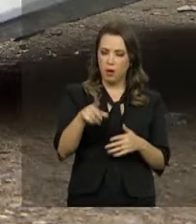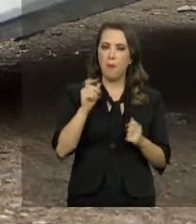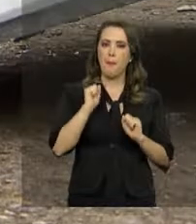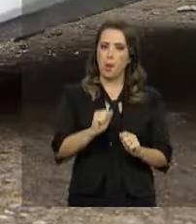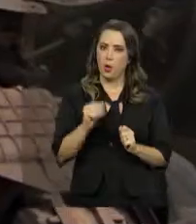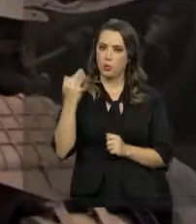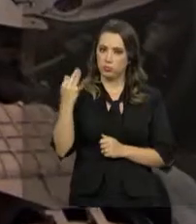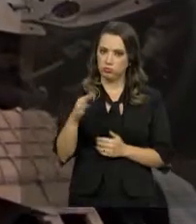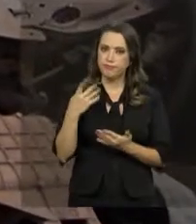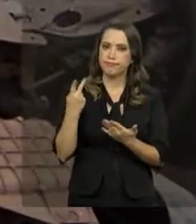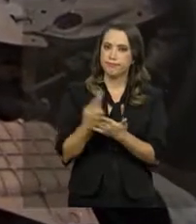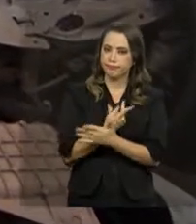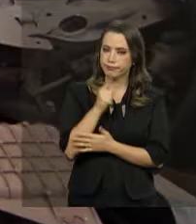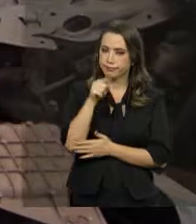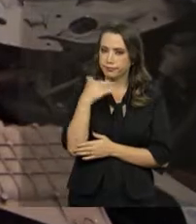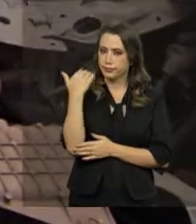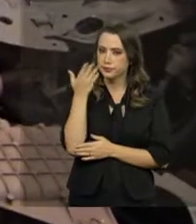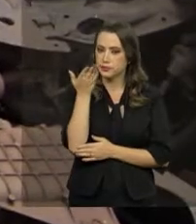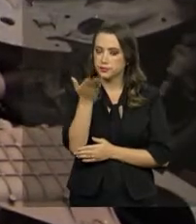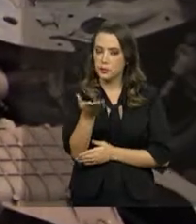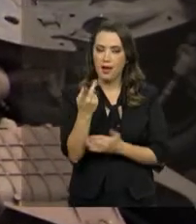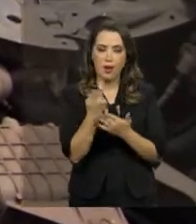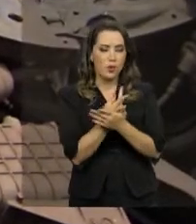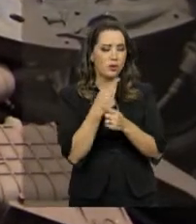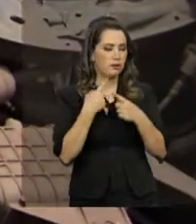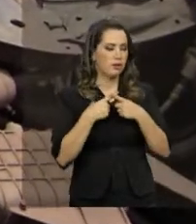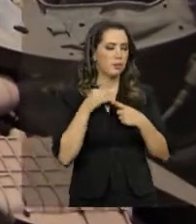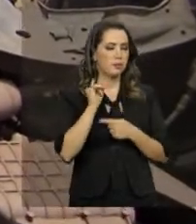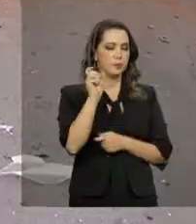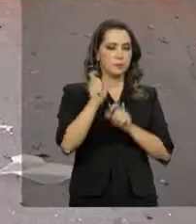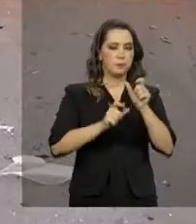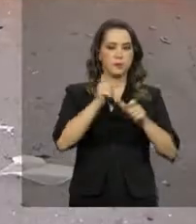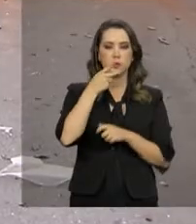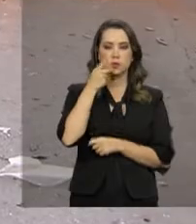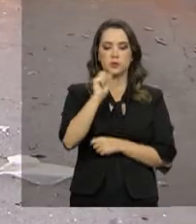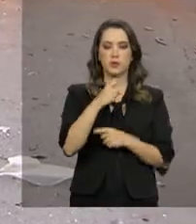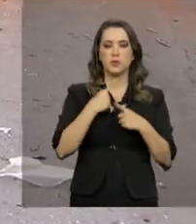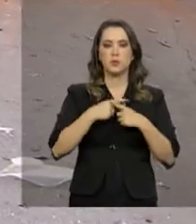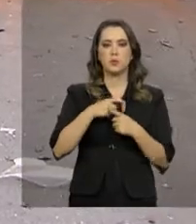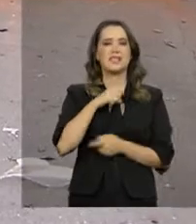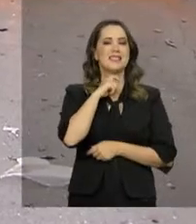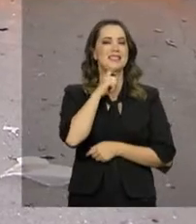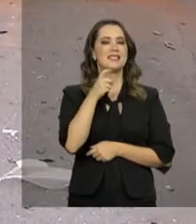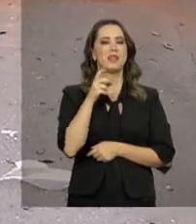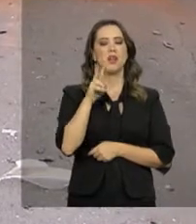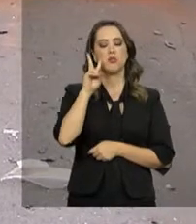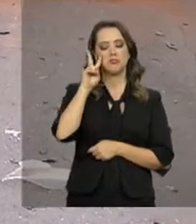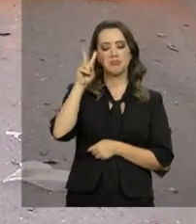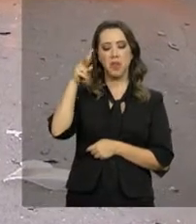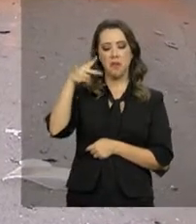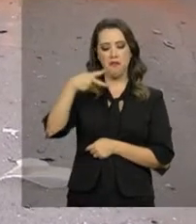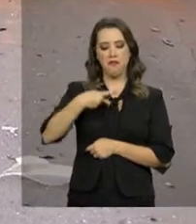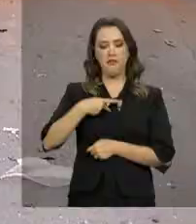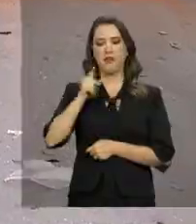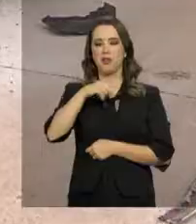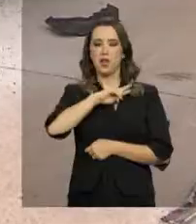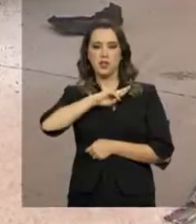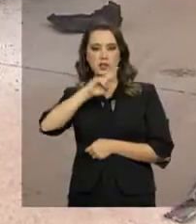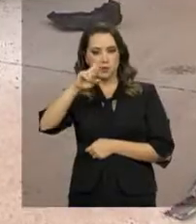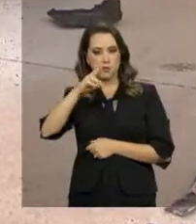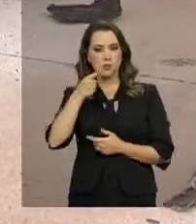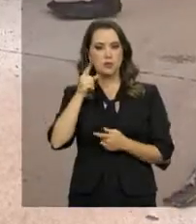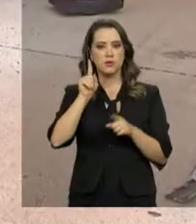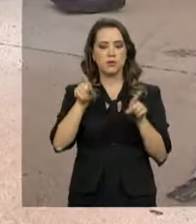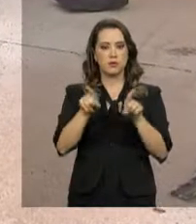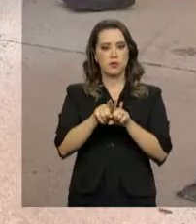vidas esse comportamento ocorre segundo especialistas porque ninguém se reconhece como responsável para